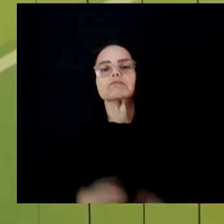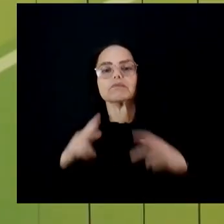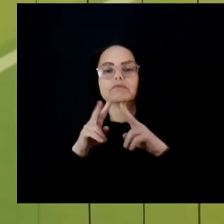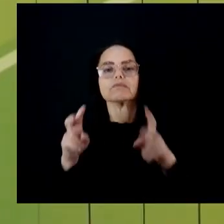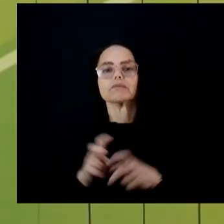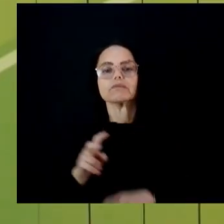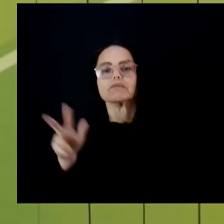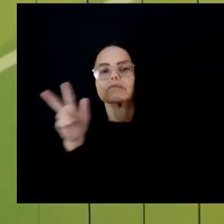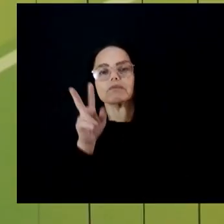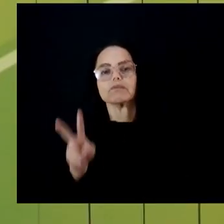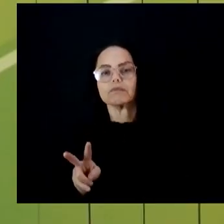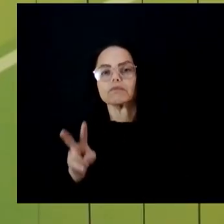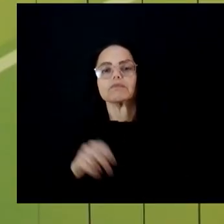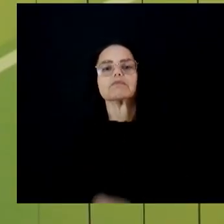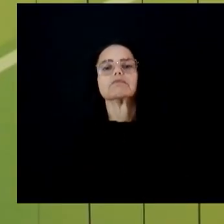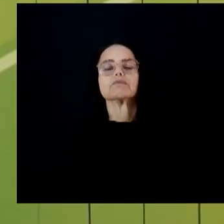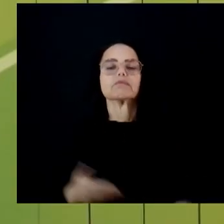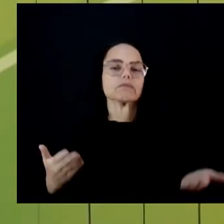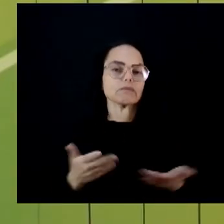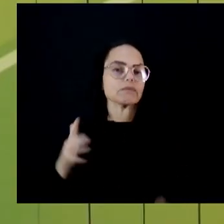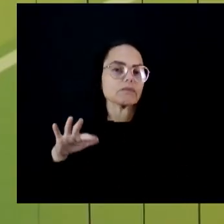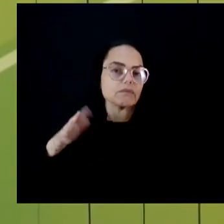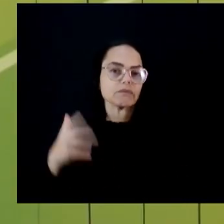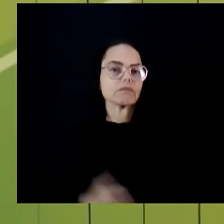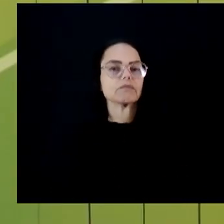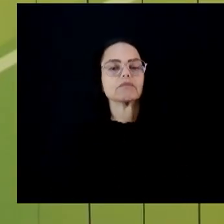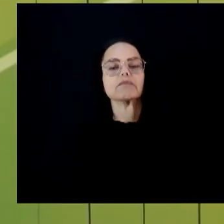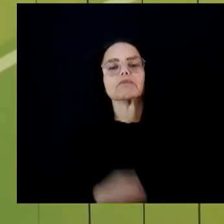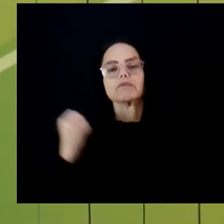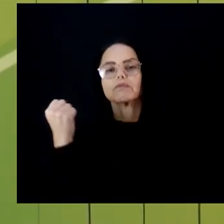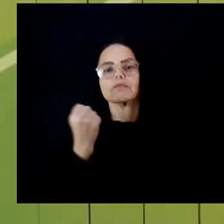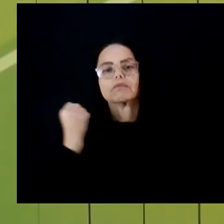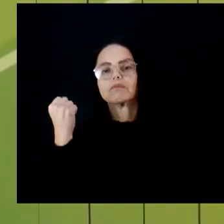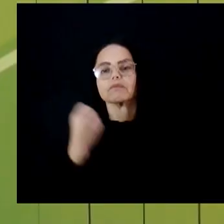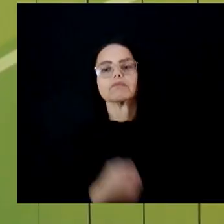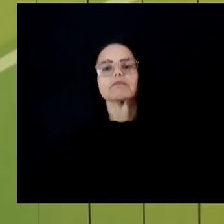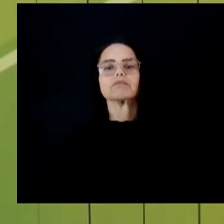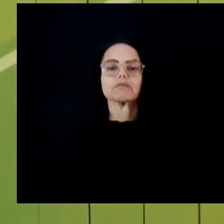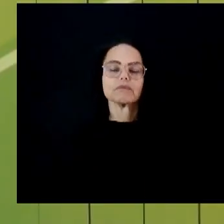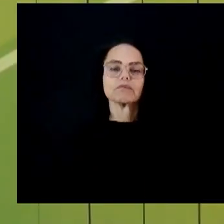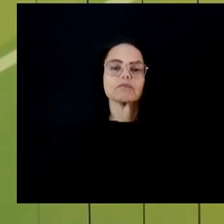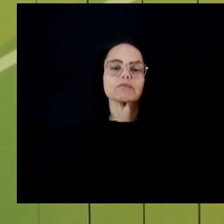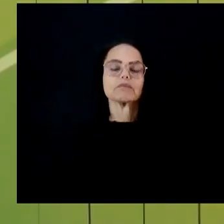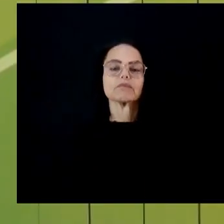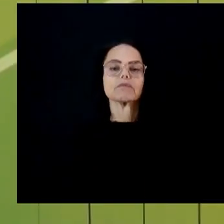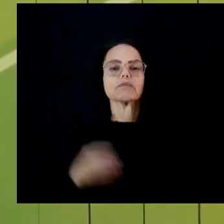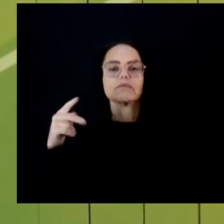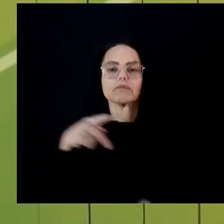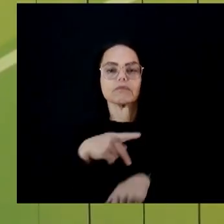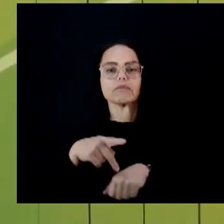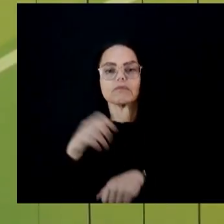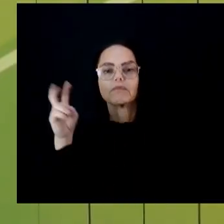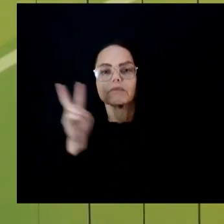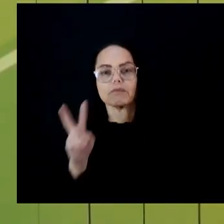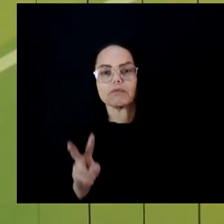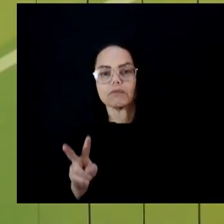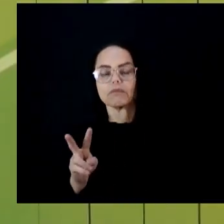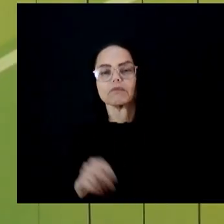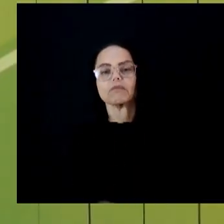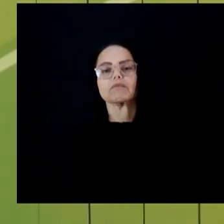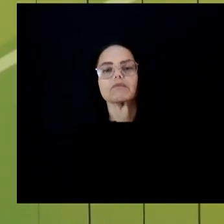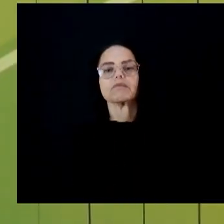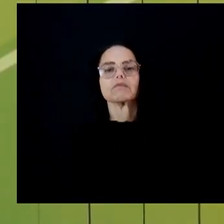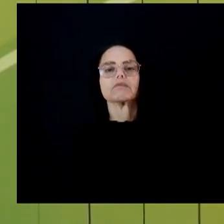caso recente, né? Bem grave, inclusive. Na Venezuela, as placas ali tectônicas têm a